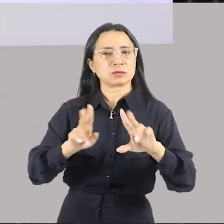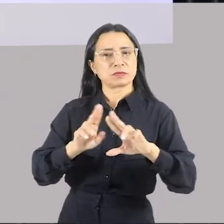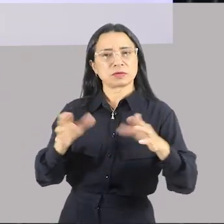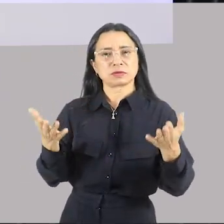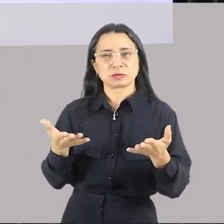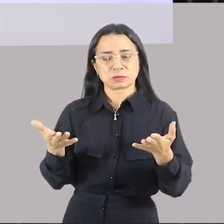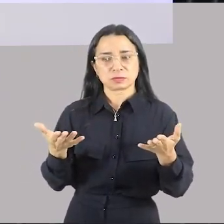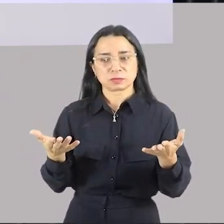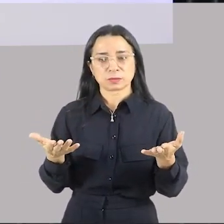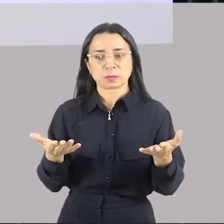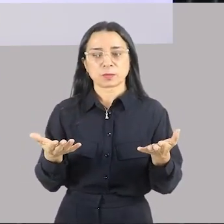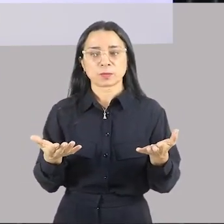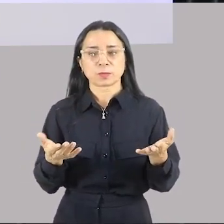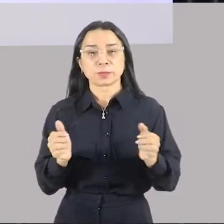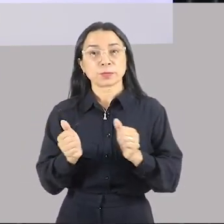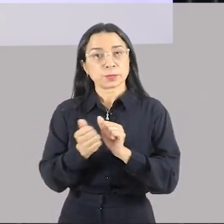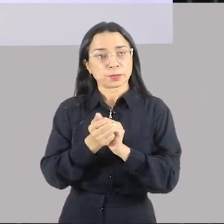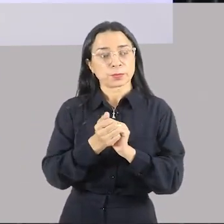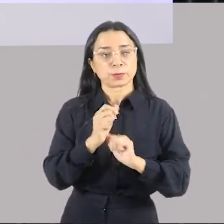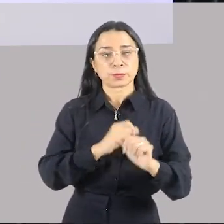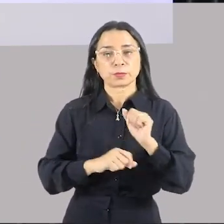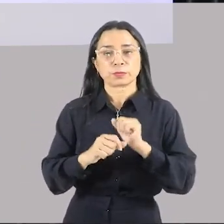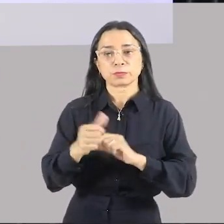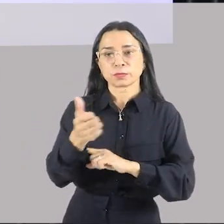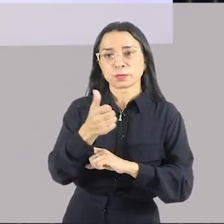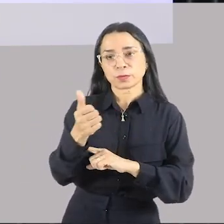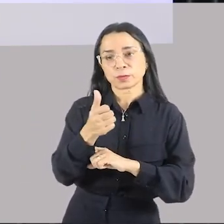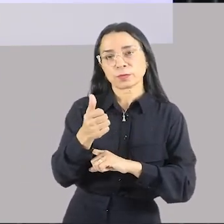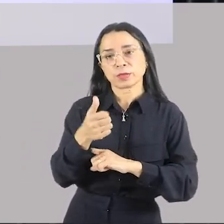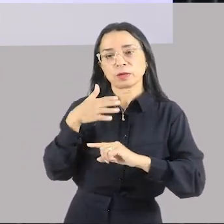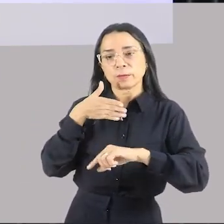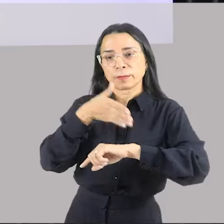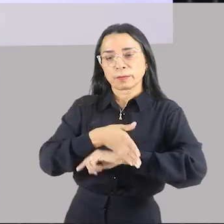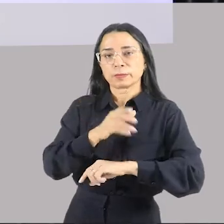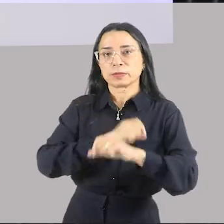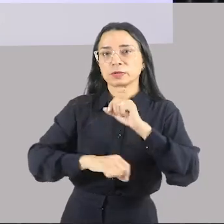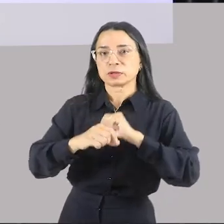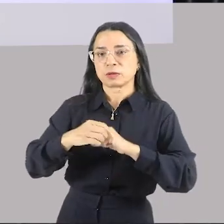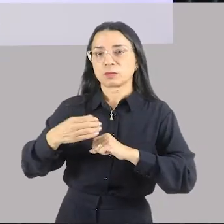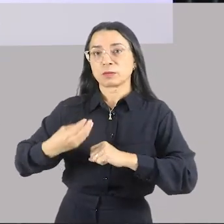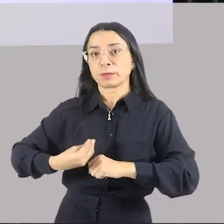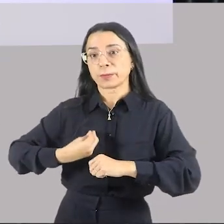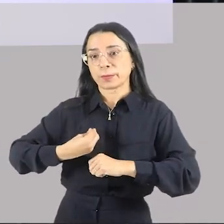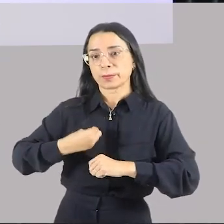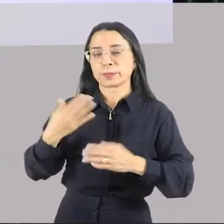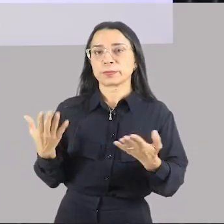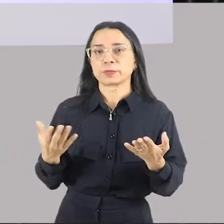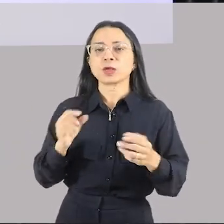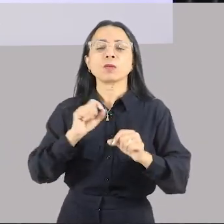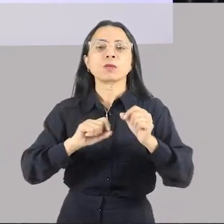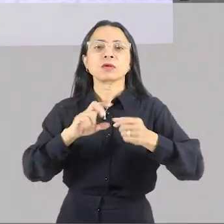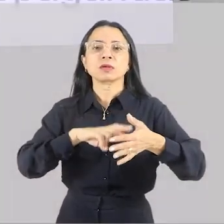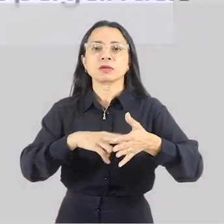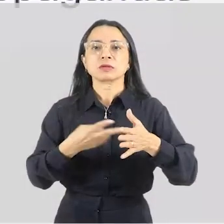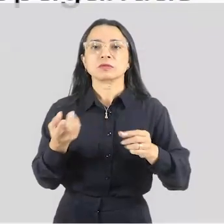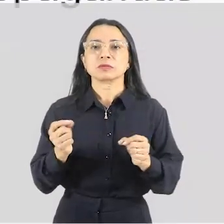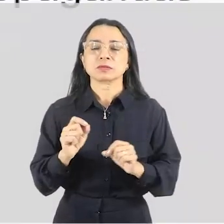eles agora? Vem junto comigo. O primeiro nível de participação é a presença. O que isso